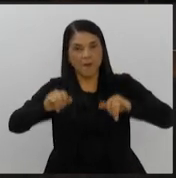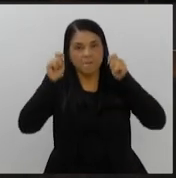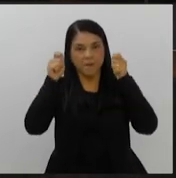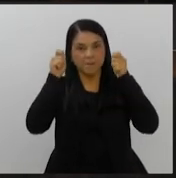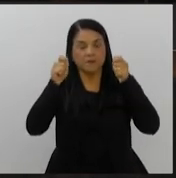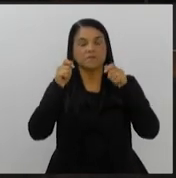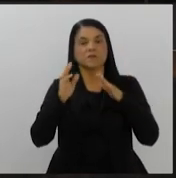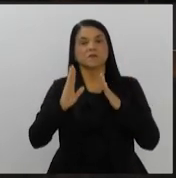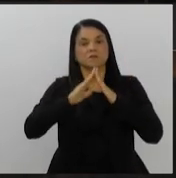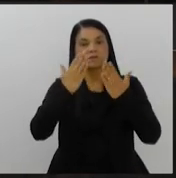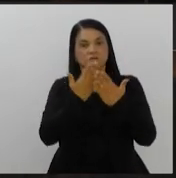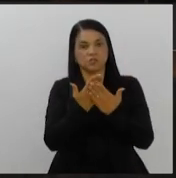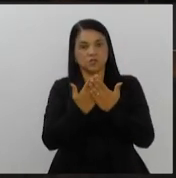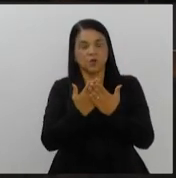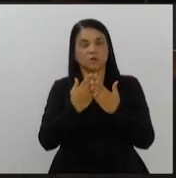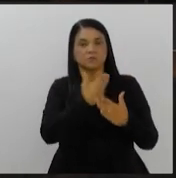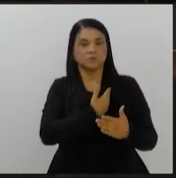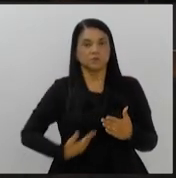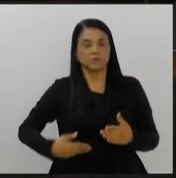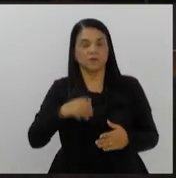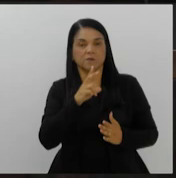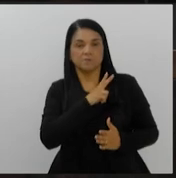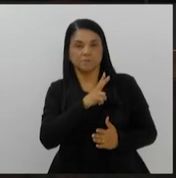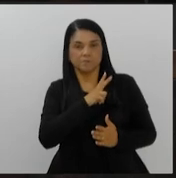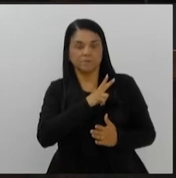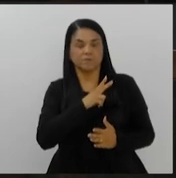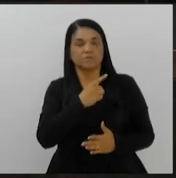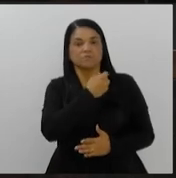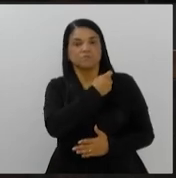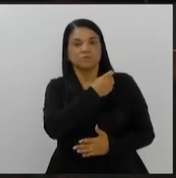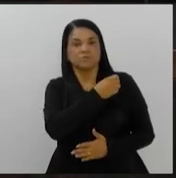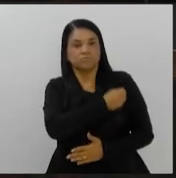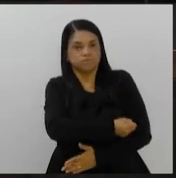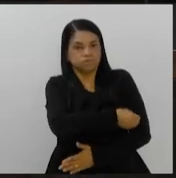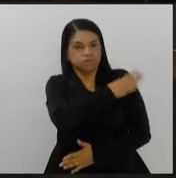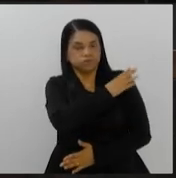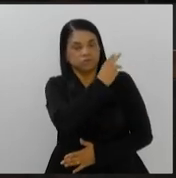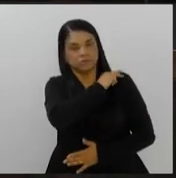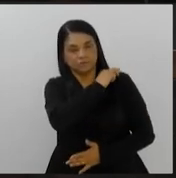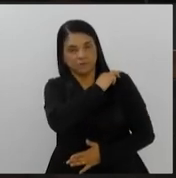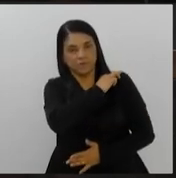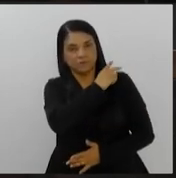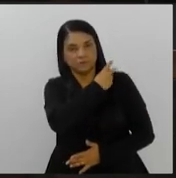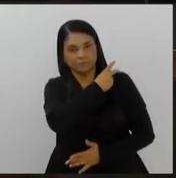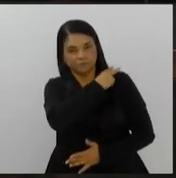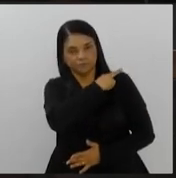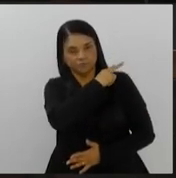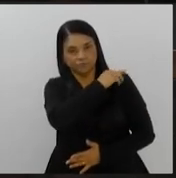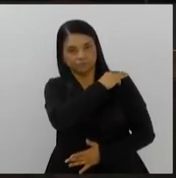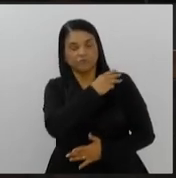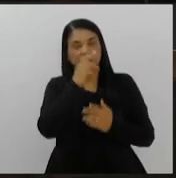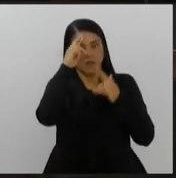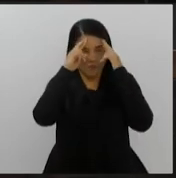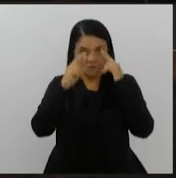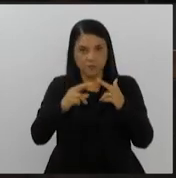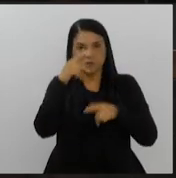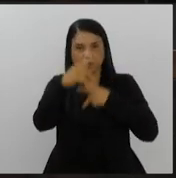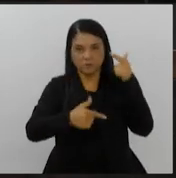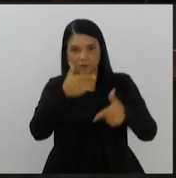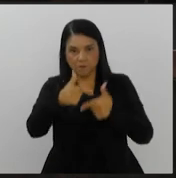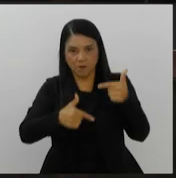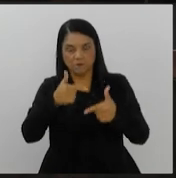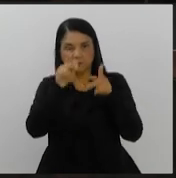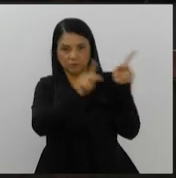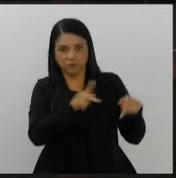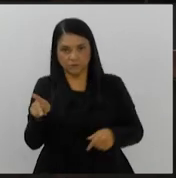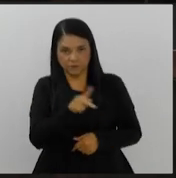escolas públicas e privadas do ensino fundamental e médio do Estado do Rio de Janeiro, de valorização e respeito ao trabalho do professor e fixa